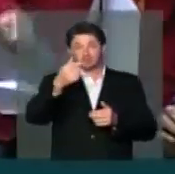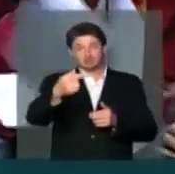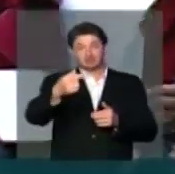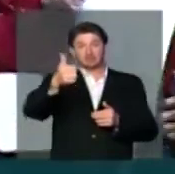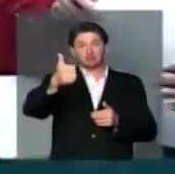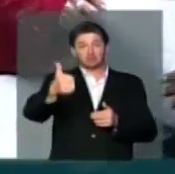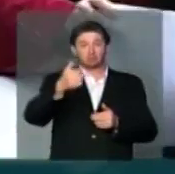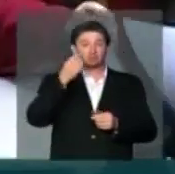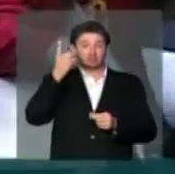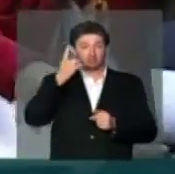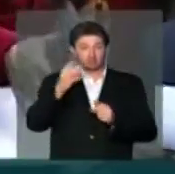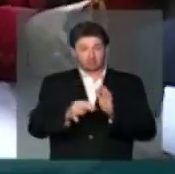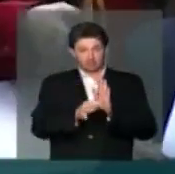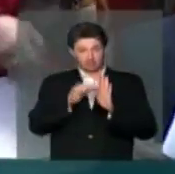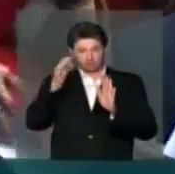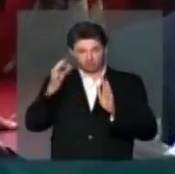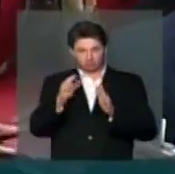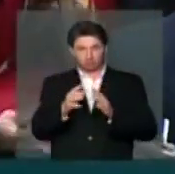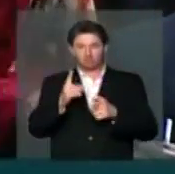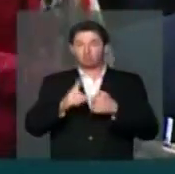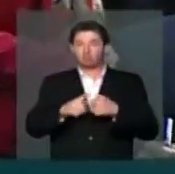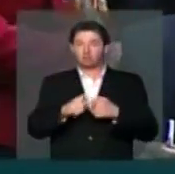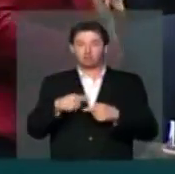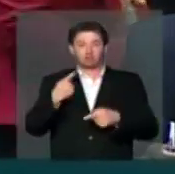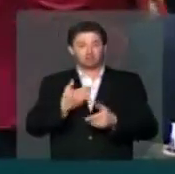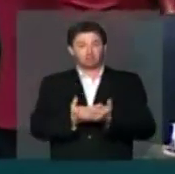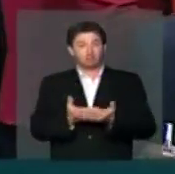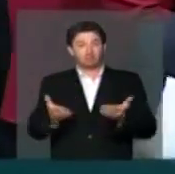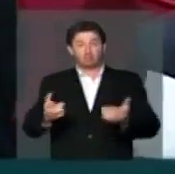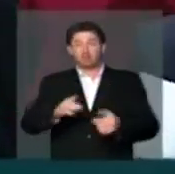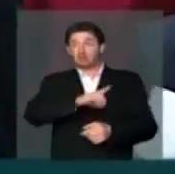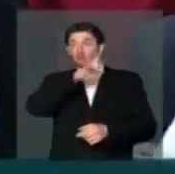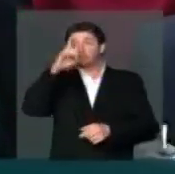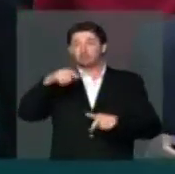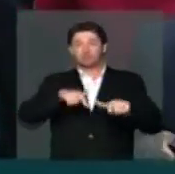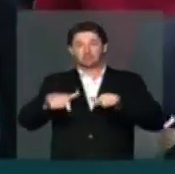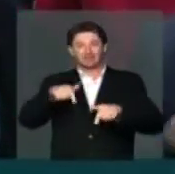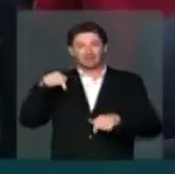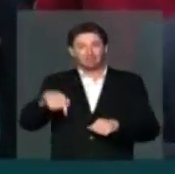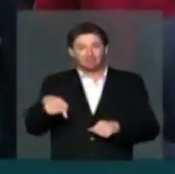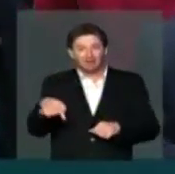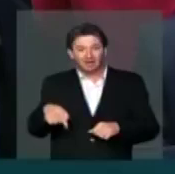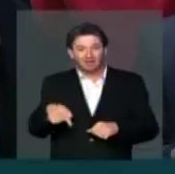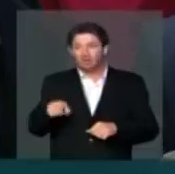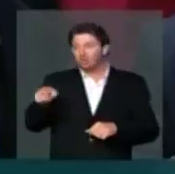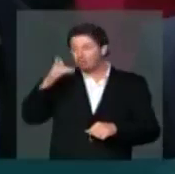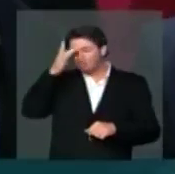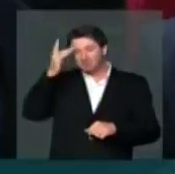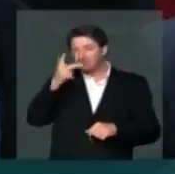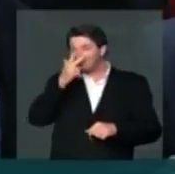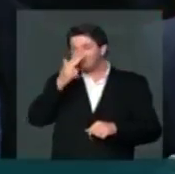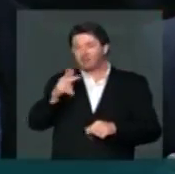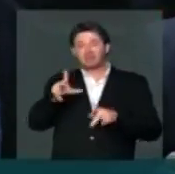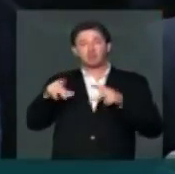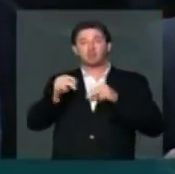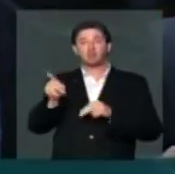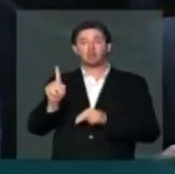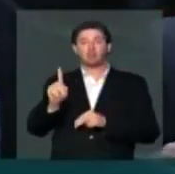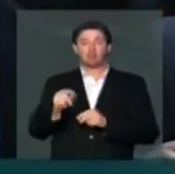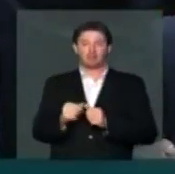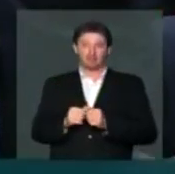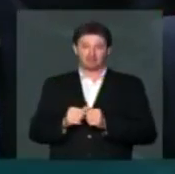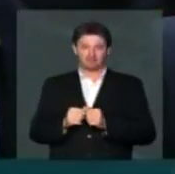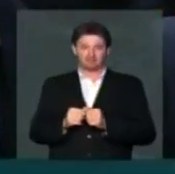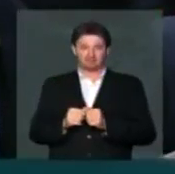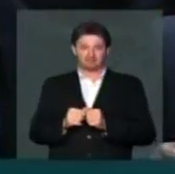71 parlamentares inscritos, porque nós vamos perder o nosso dia de trabalho com quem não parece estar merecendo que seja